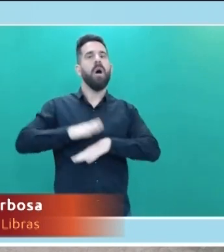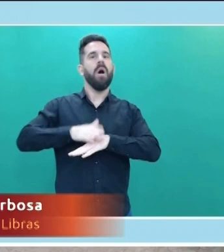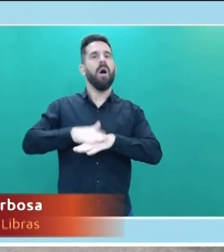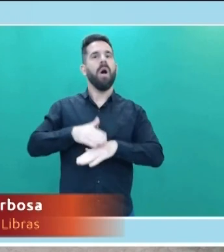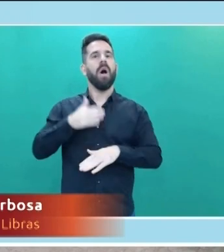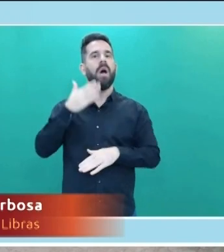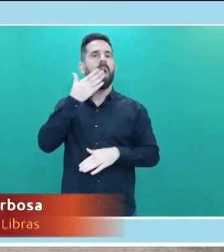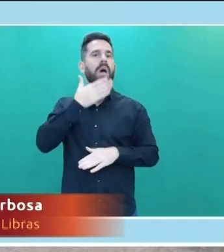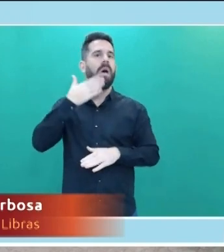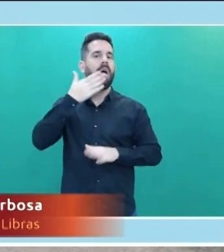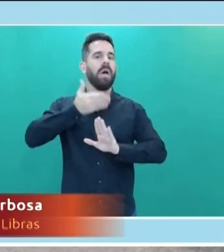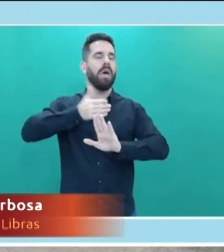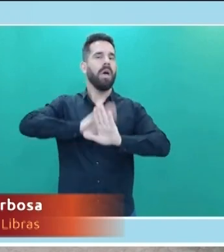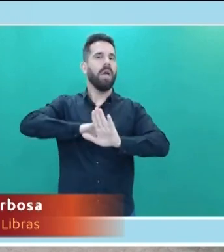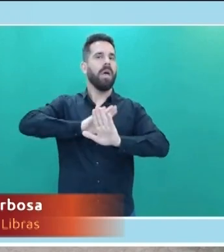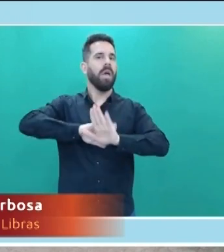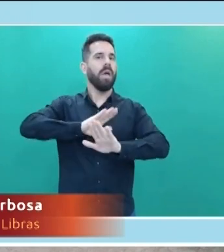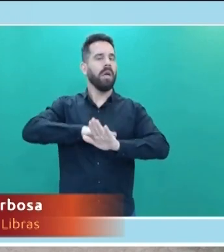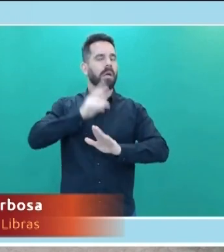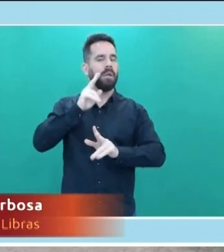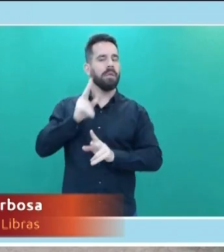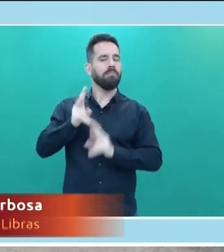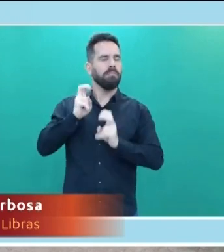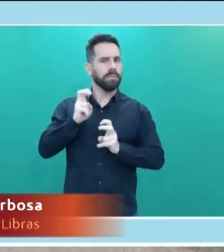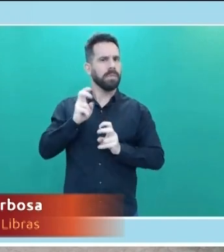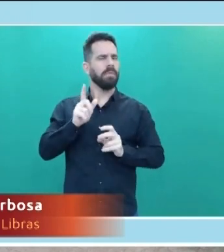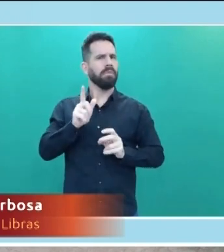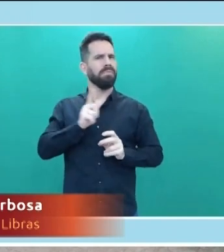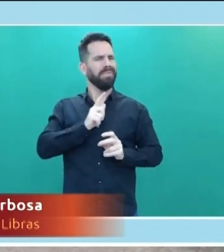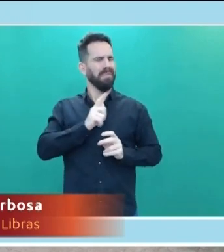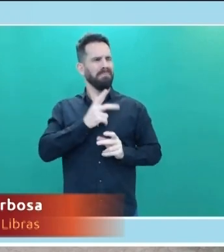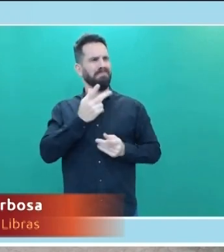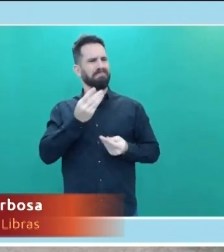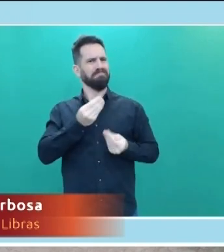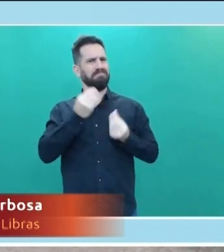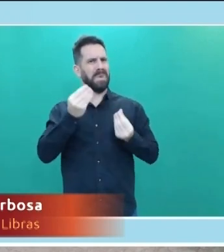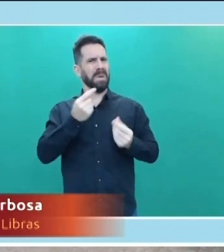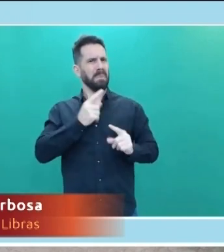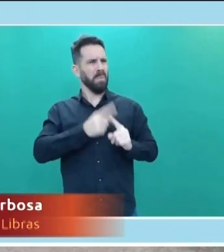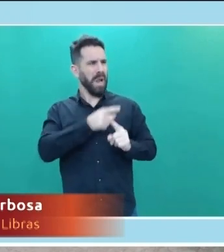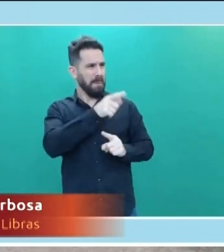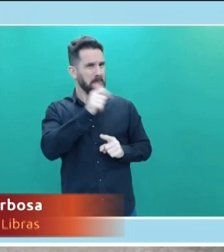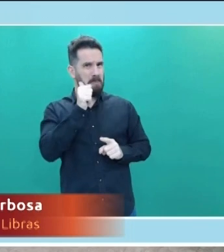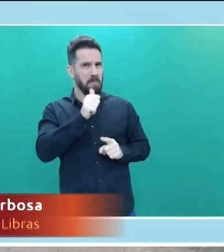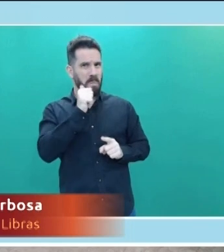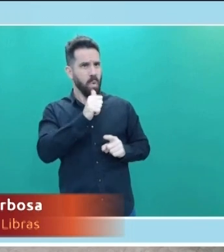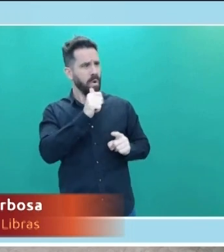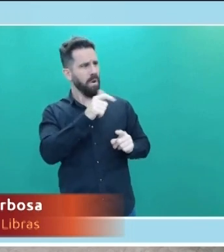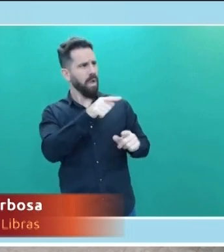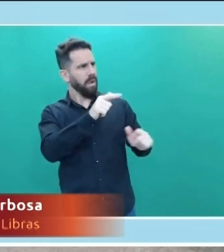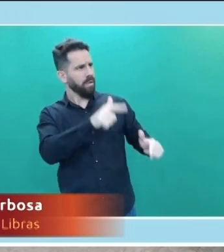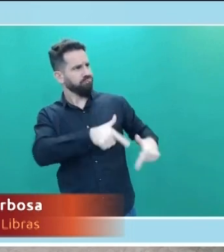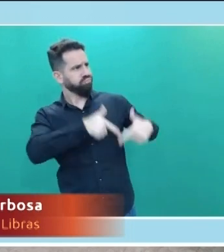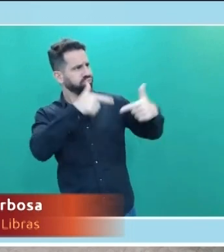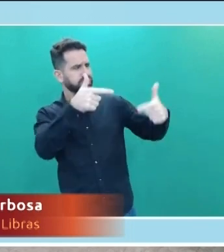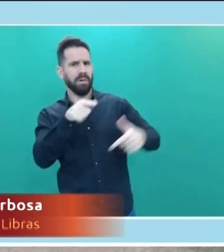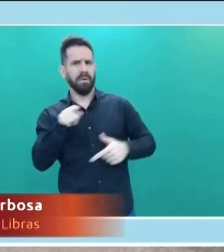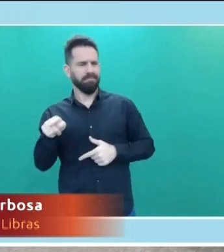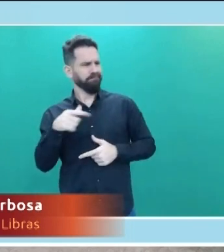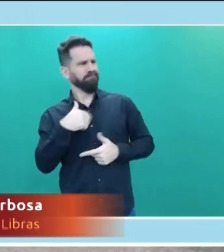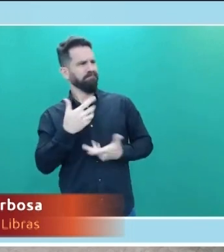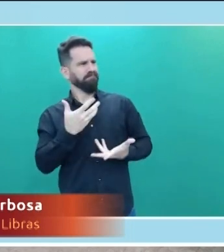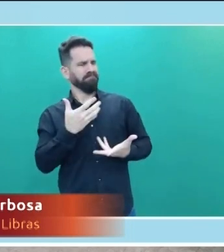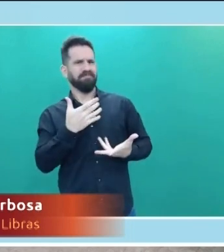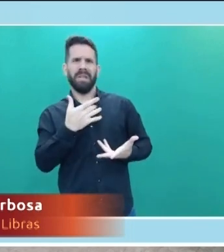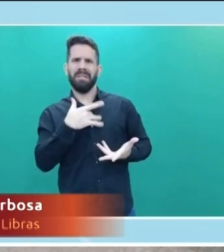percebe padrões de que há uma aversão pelo fato de ser uma mulher que está fazendo determinado tipo de trabalho, que está